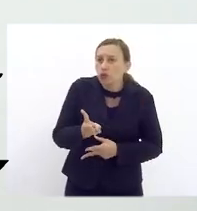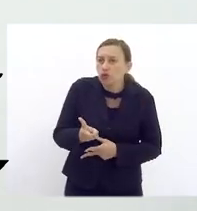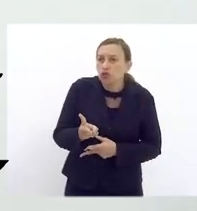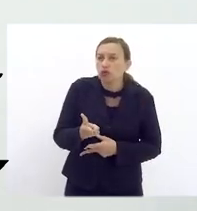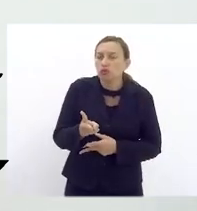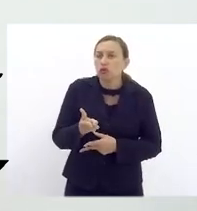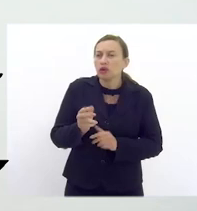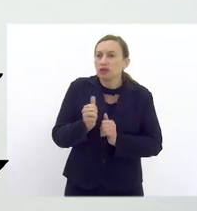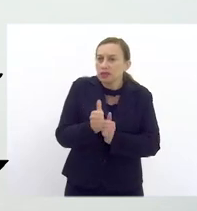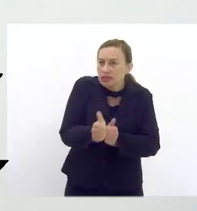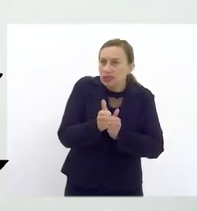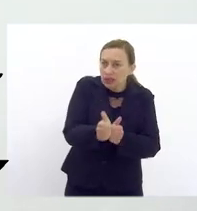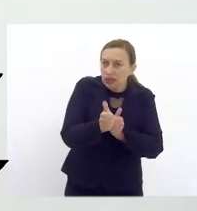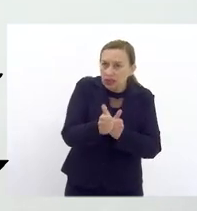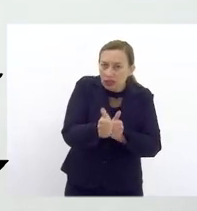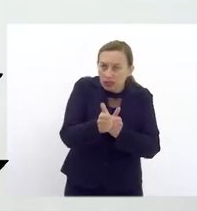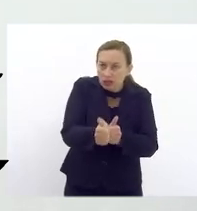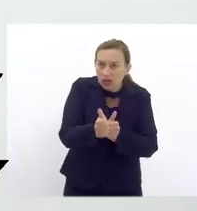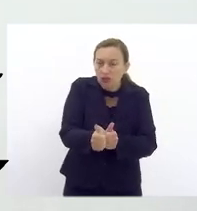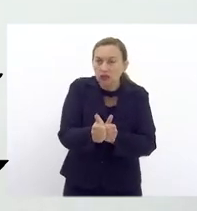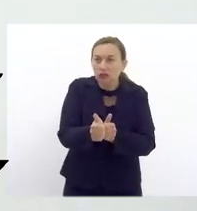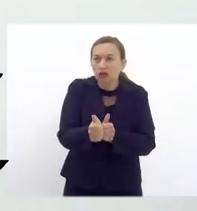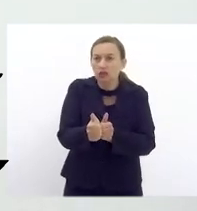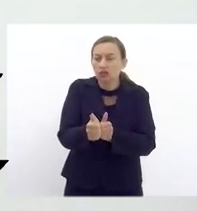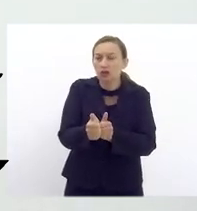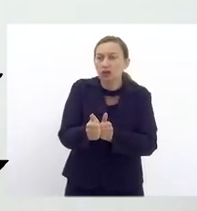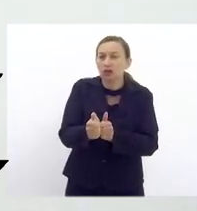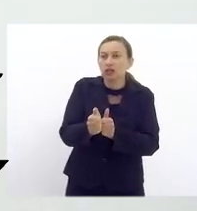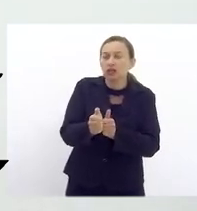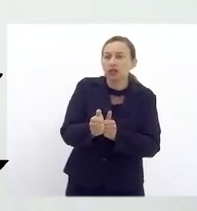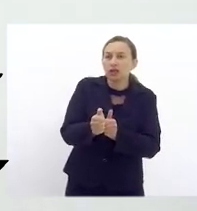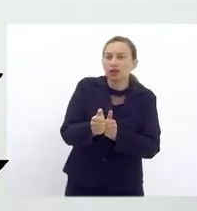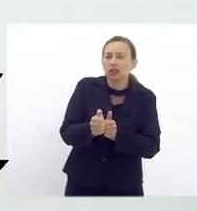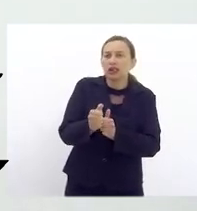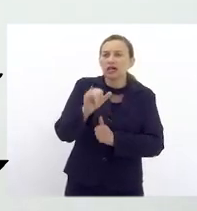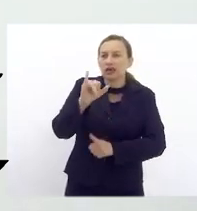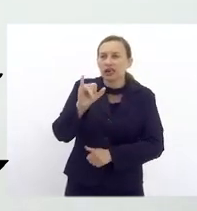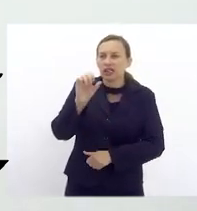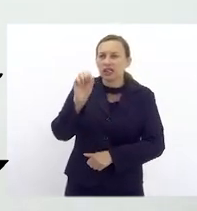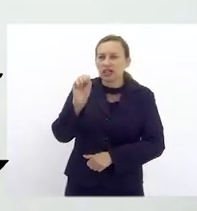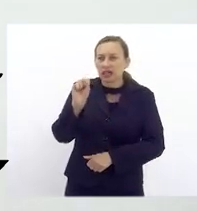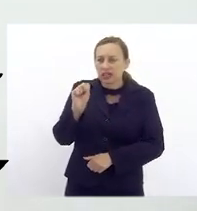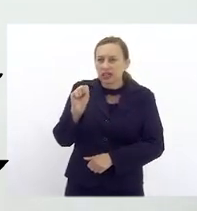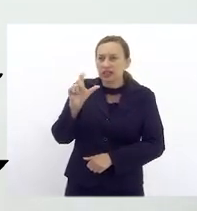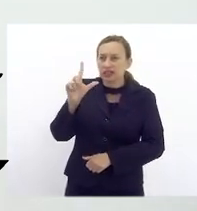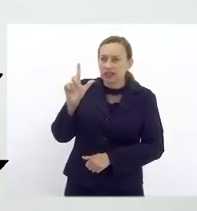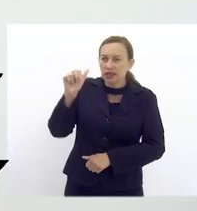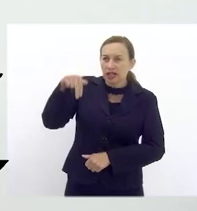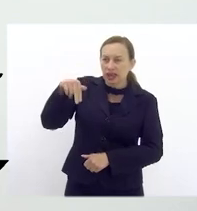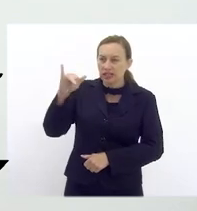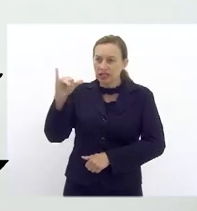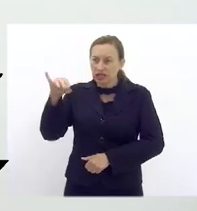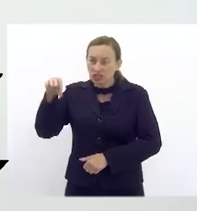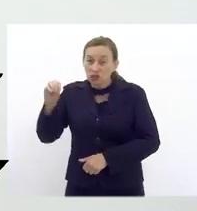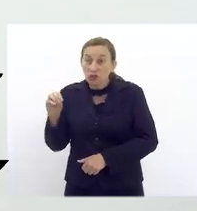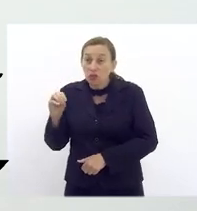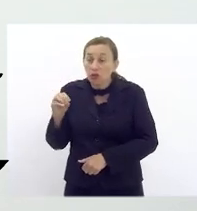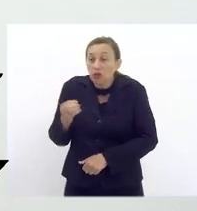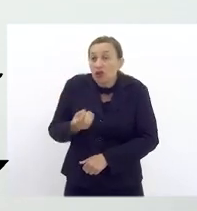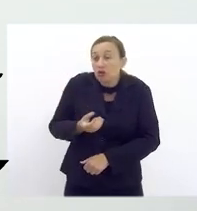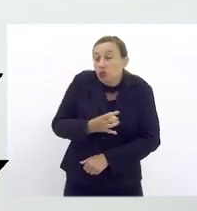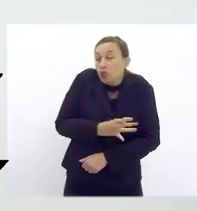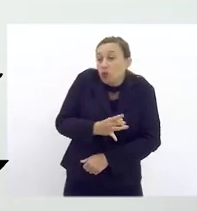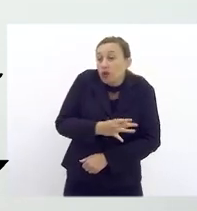seguindo as práticas do islamismo mas nunca mais seguiu com o vestimento Então realmente